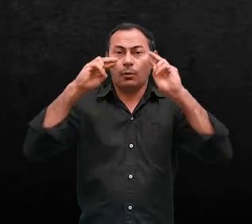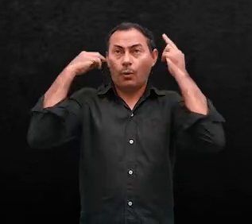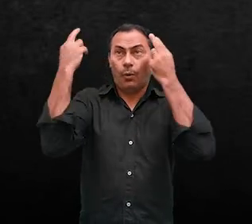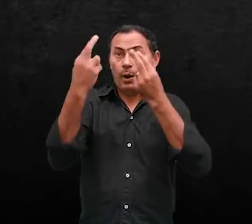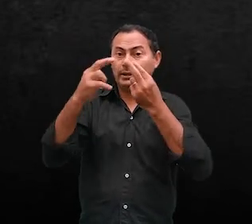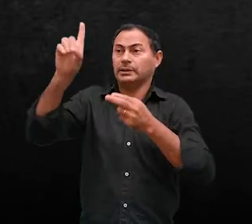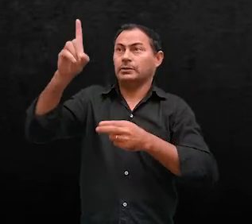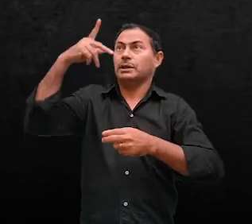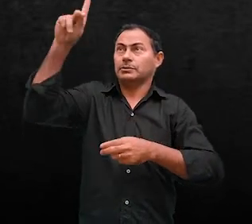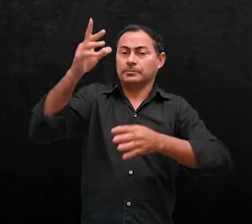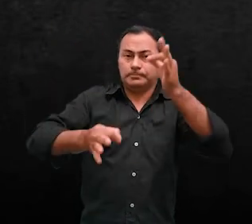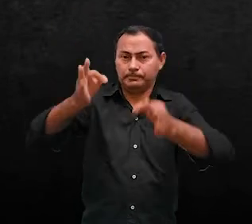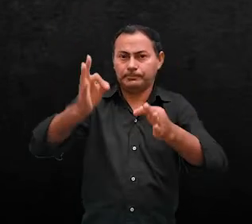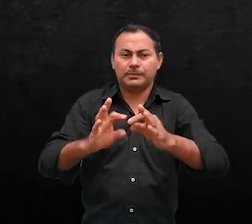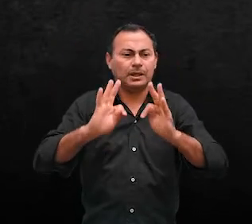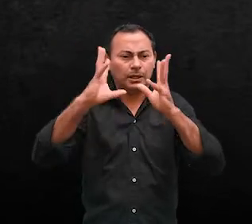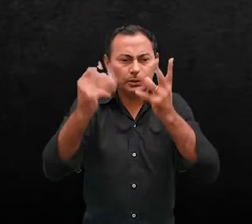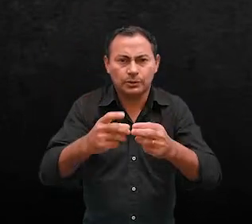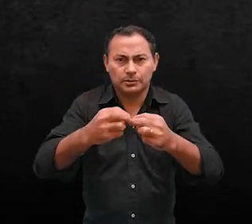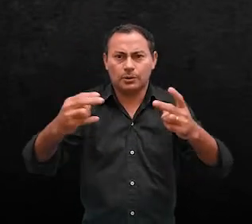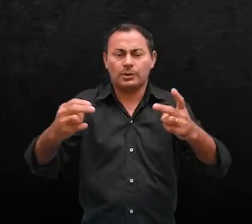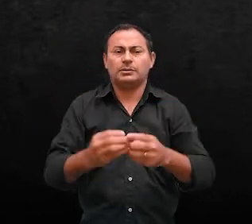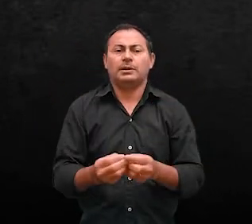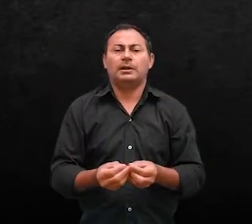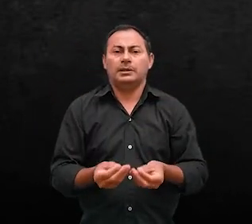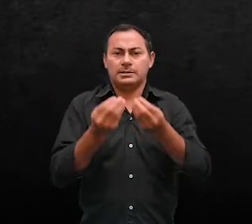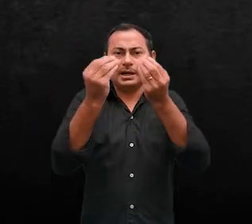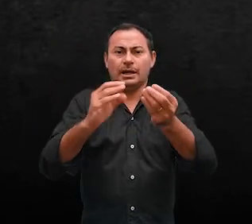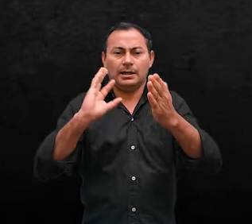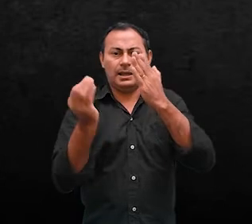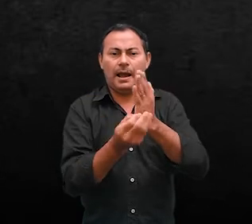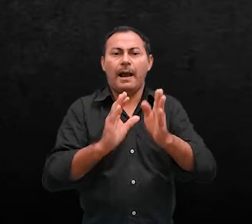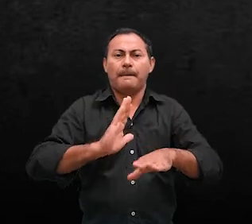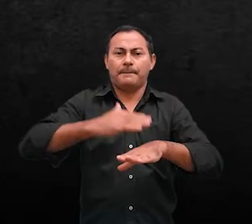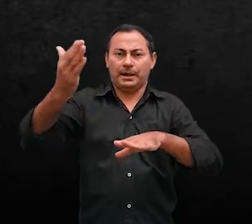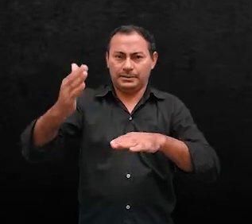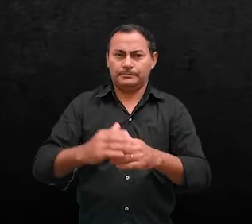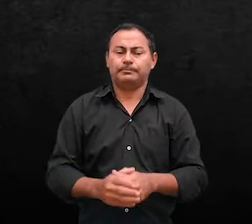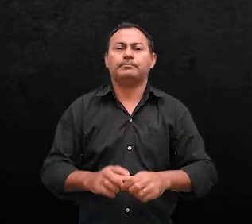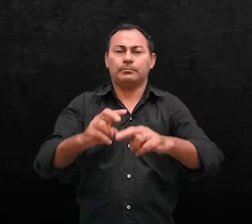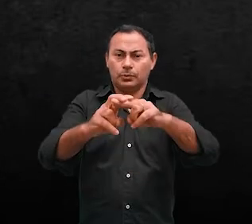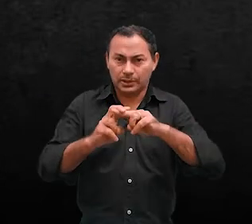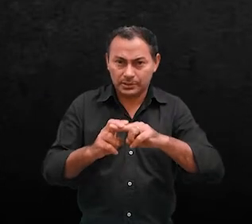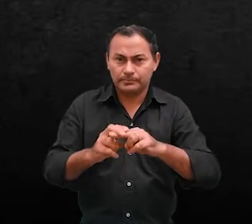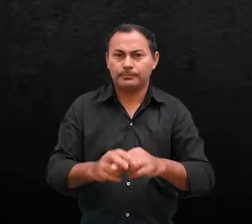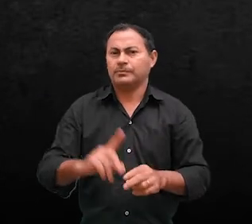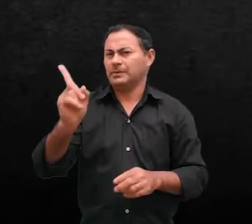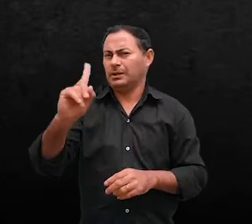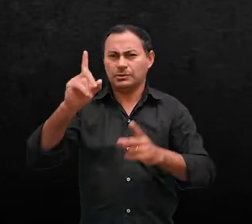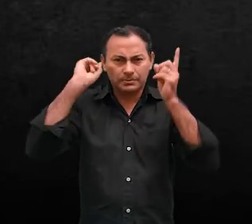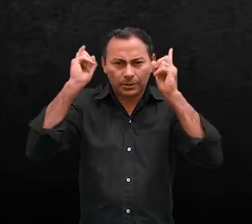lugar o reino de Deus EA sua justiça e todas essas coisas lhes serão acrescentadas portanto